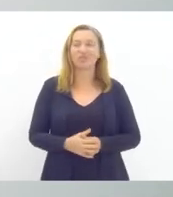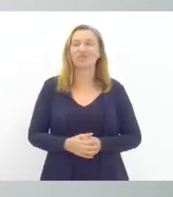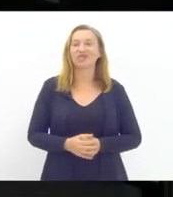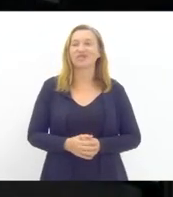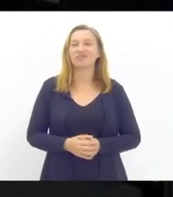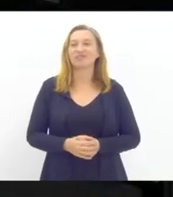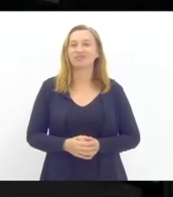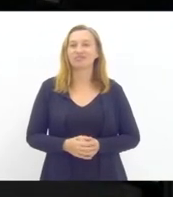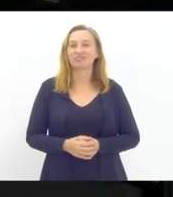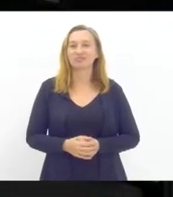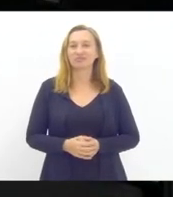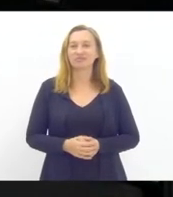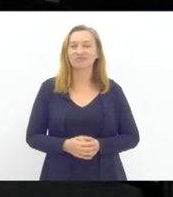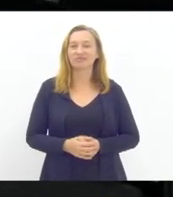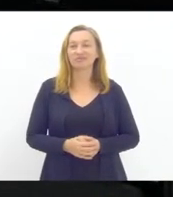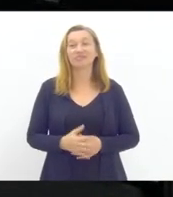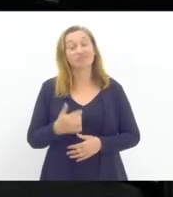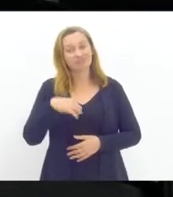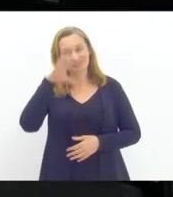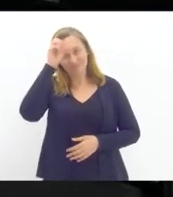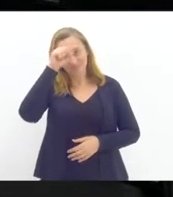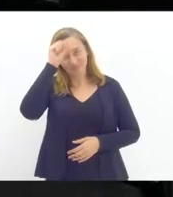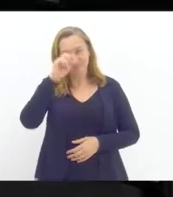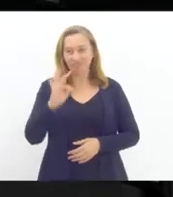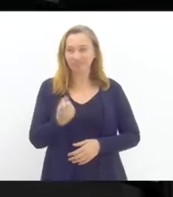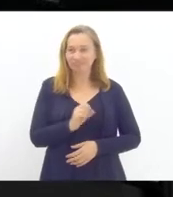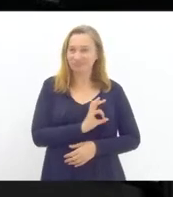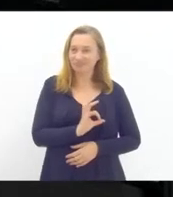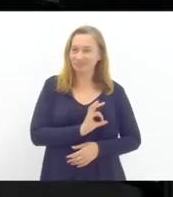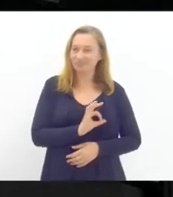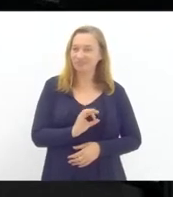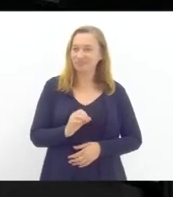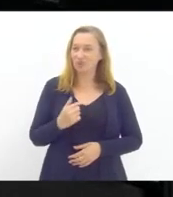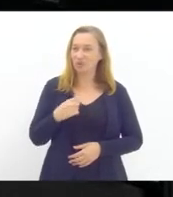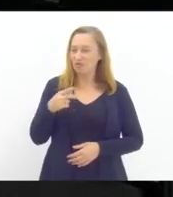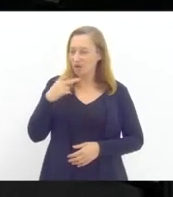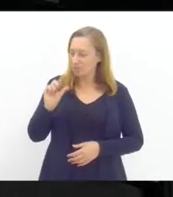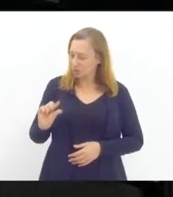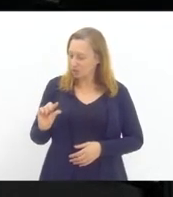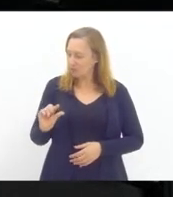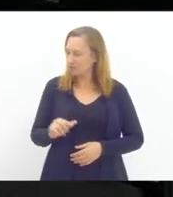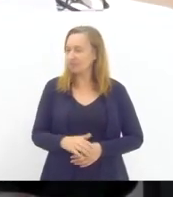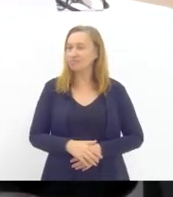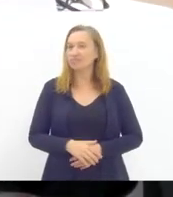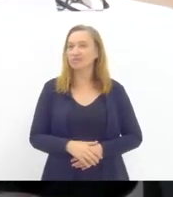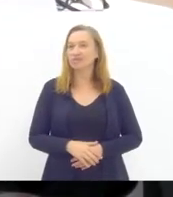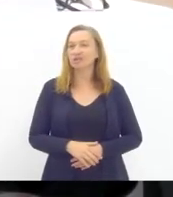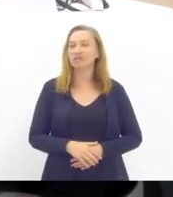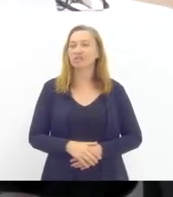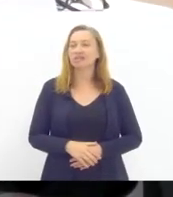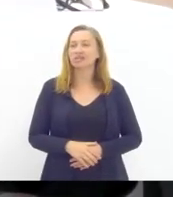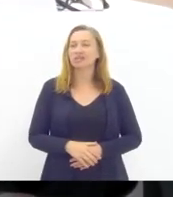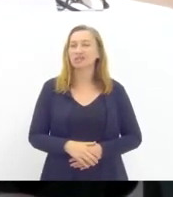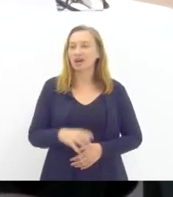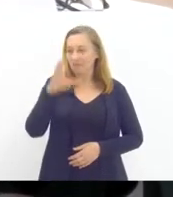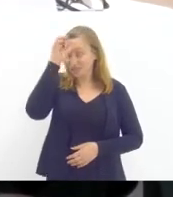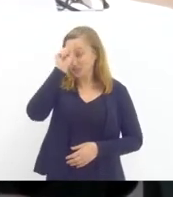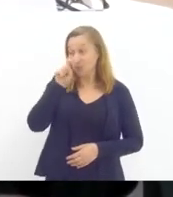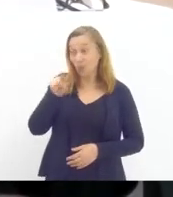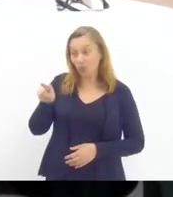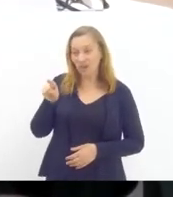sexta-feira eu aprendi Marta não vou me estender não aprendi e aprendi com esse homem com a maior canal tá